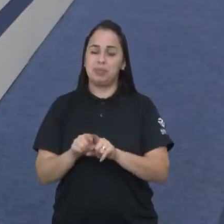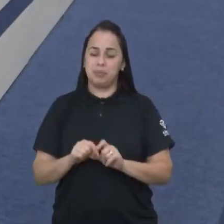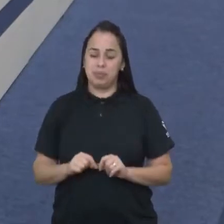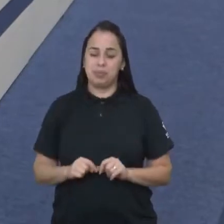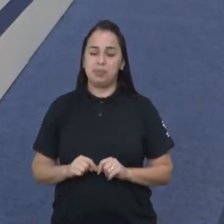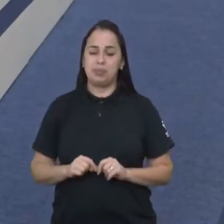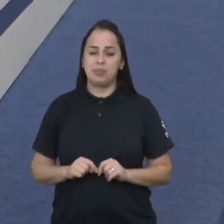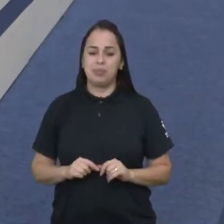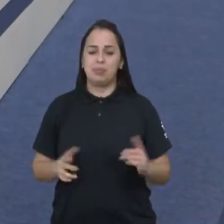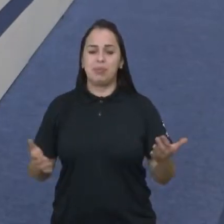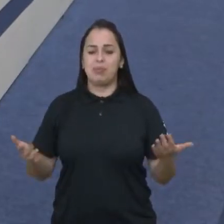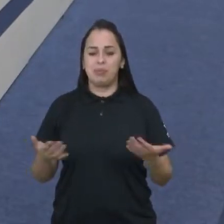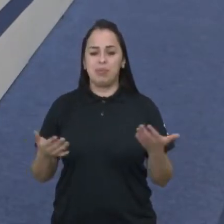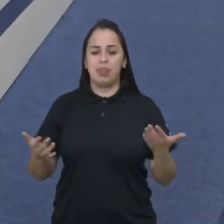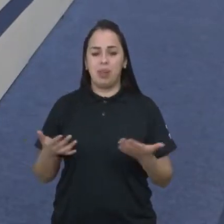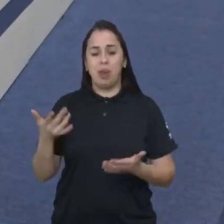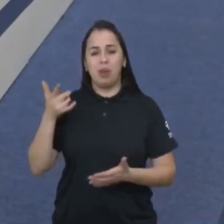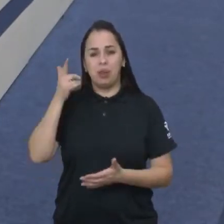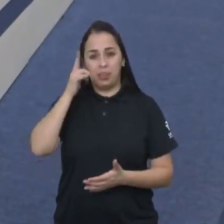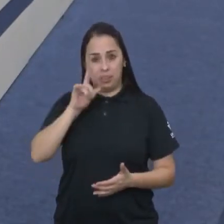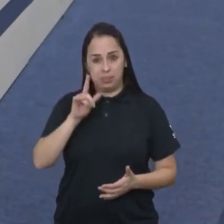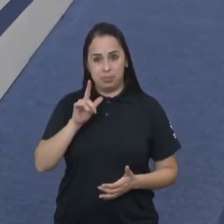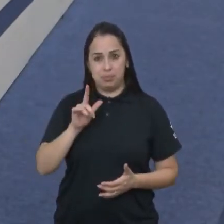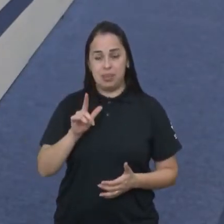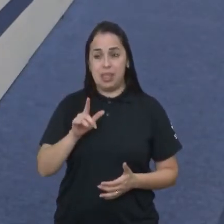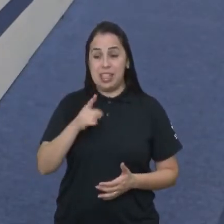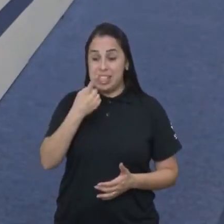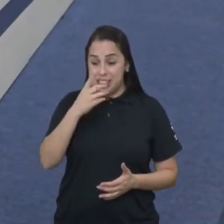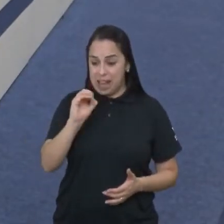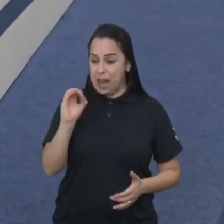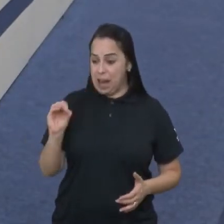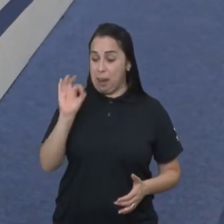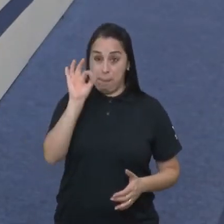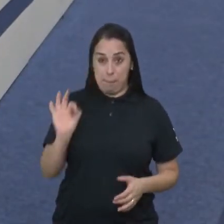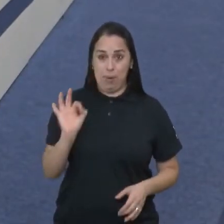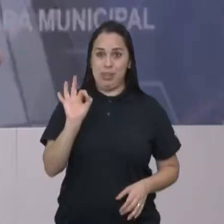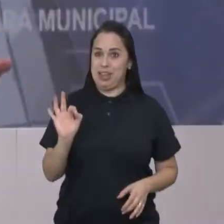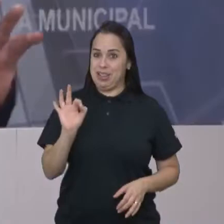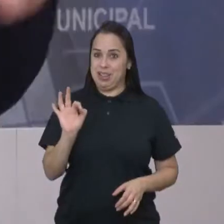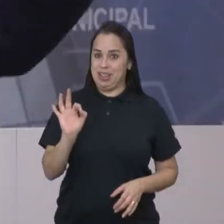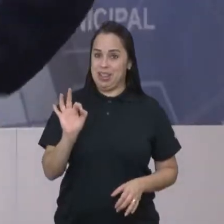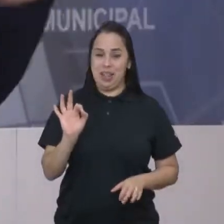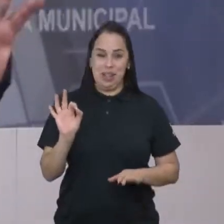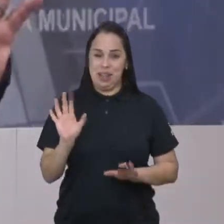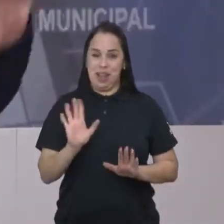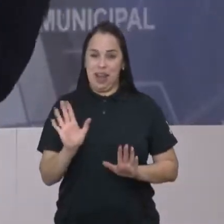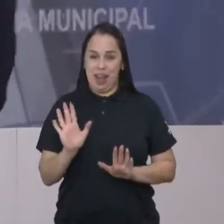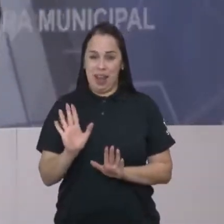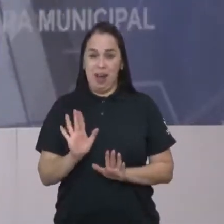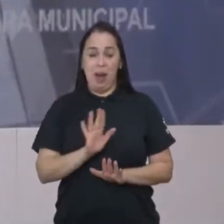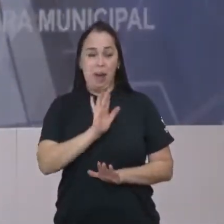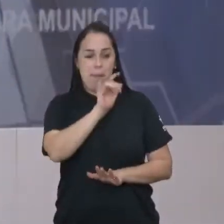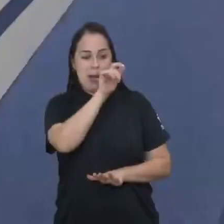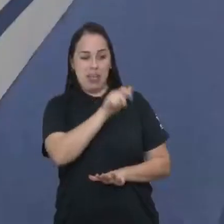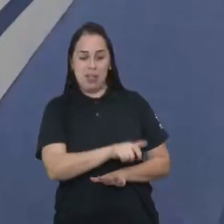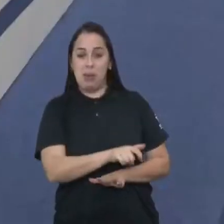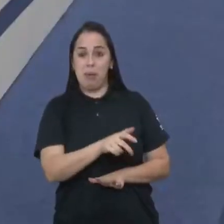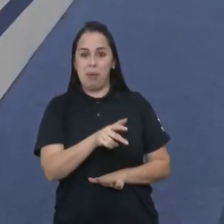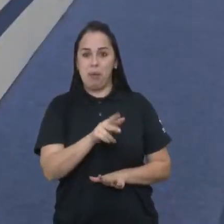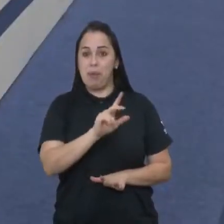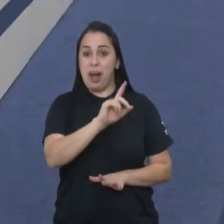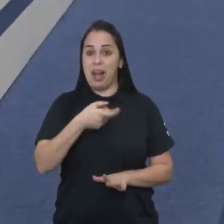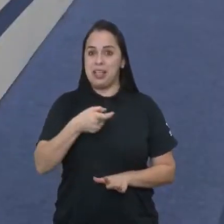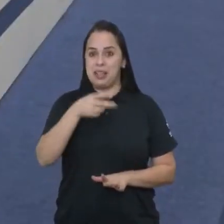E eu acho que nós conseguimos, assim, não 100%, mas deixar o Eduardo Cury sem grandes preocupações, né,